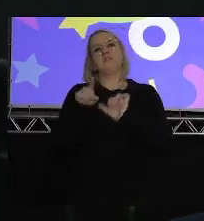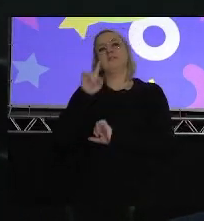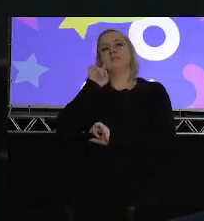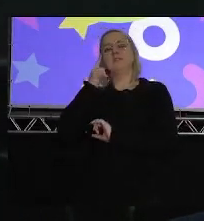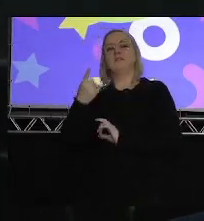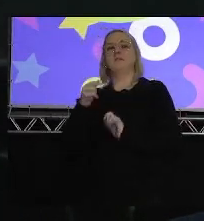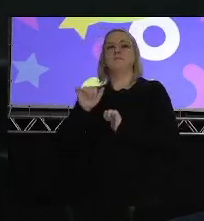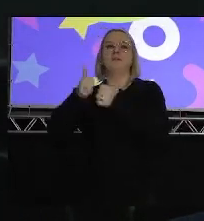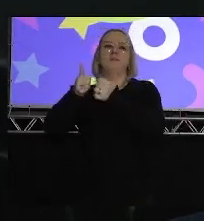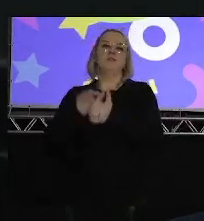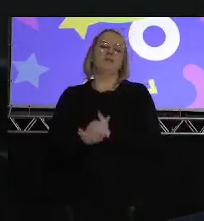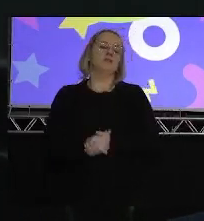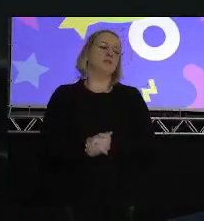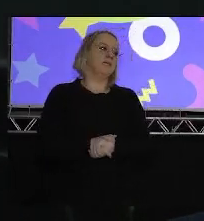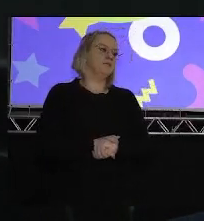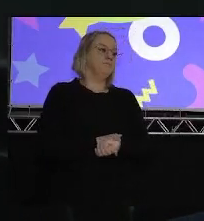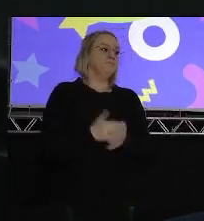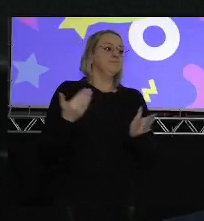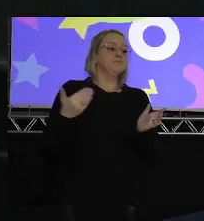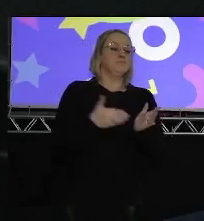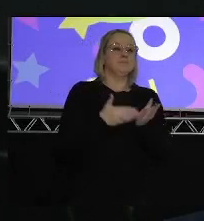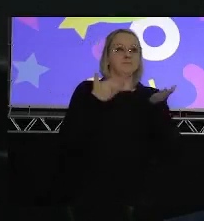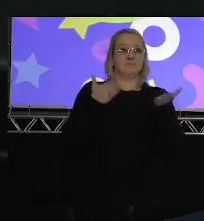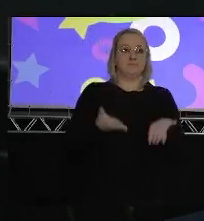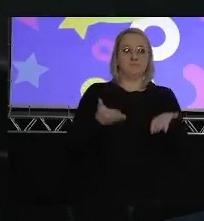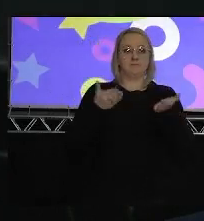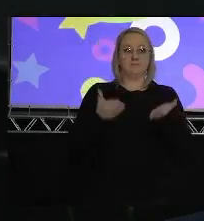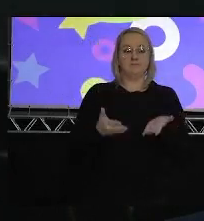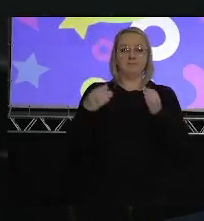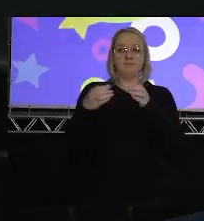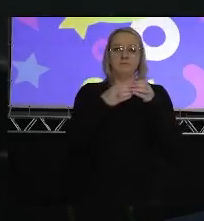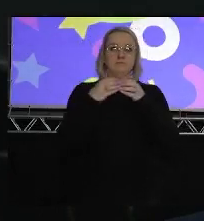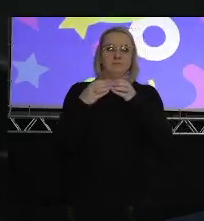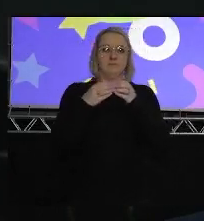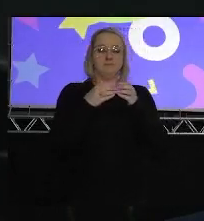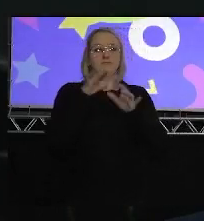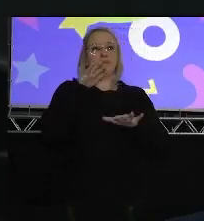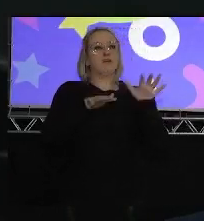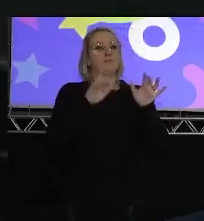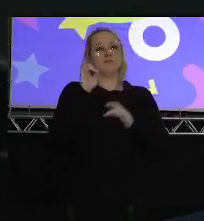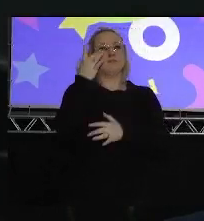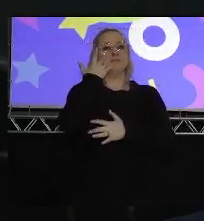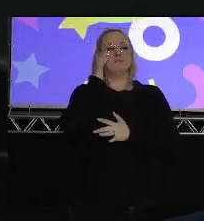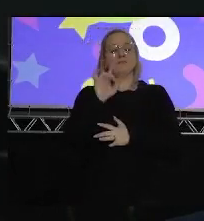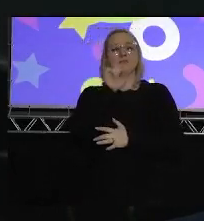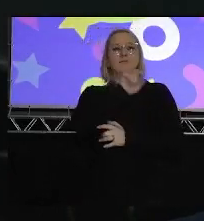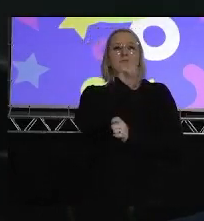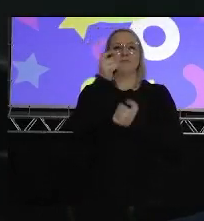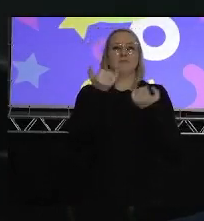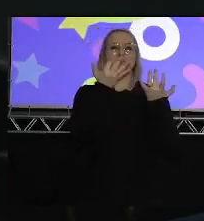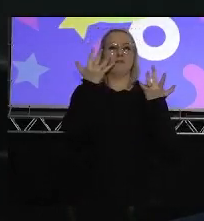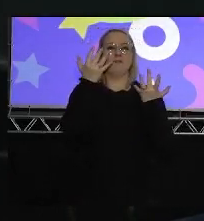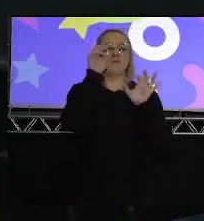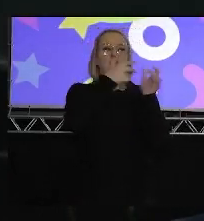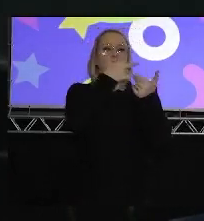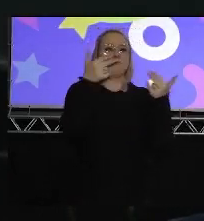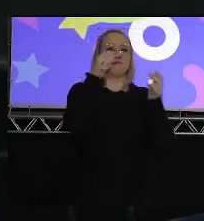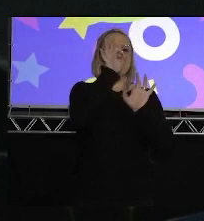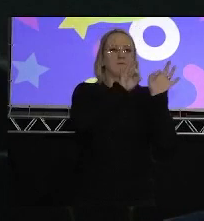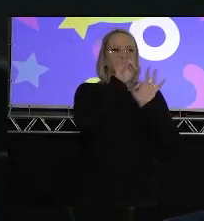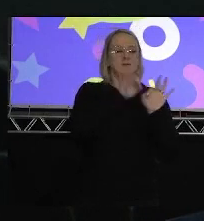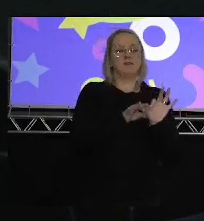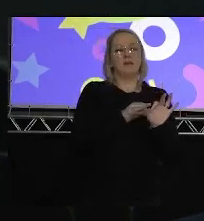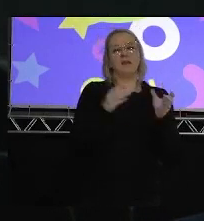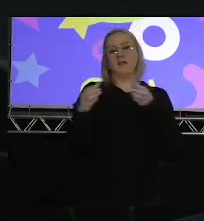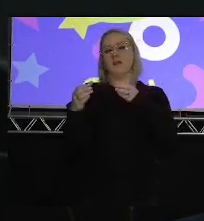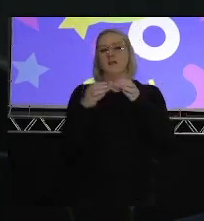legal. Certo? Até aqui, gente, a equipe nem pode nem saber que existem demandas sendo preparadas. A equipe não